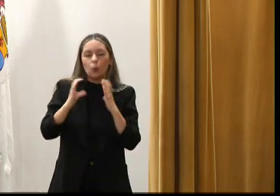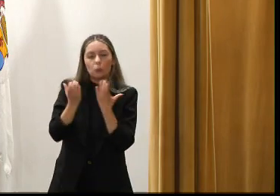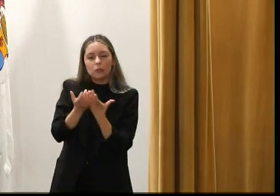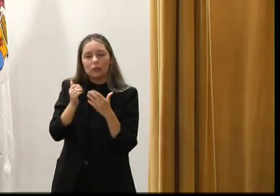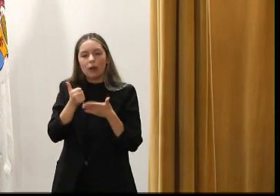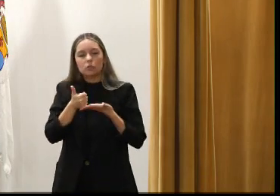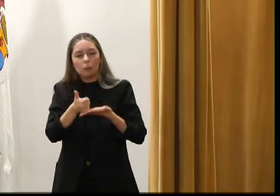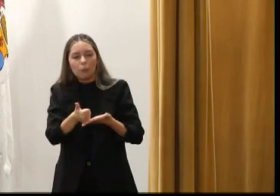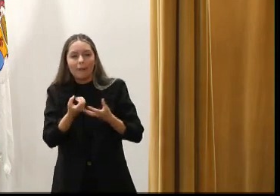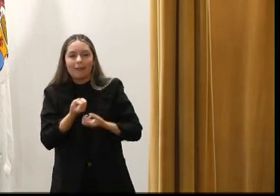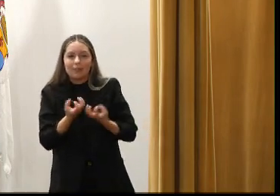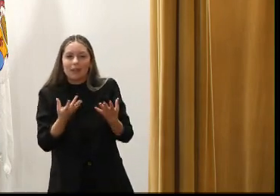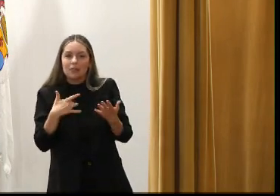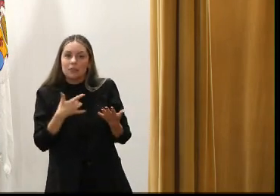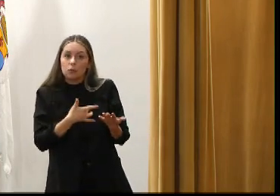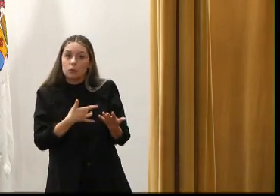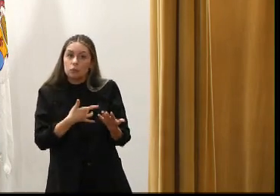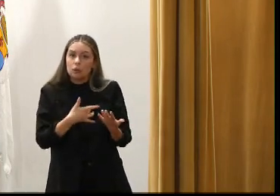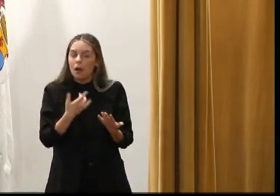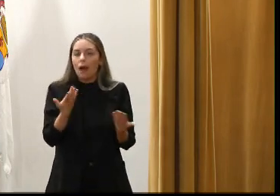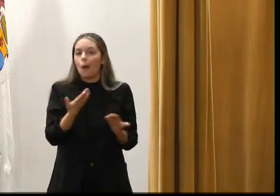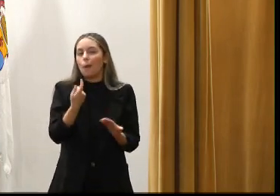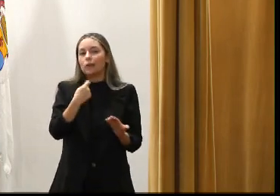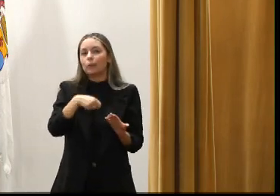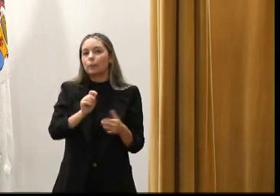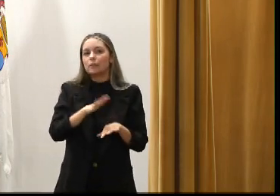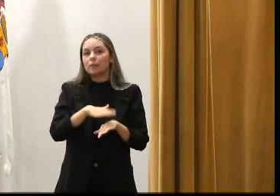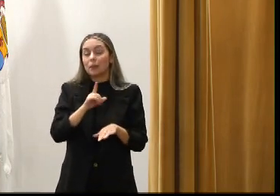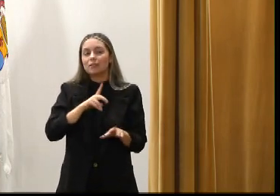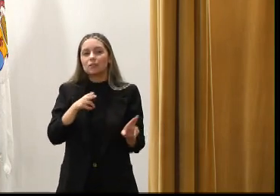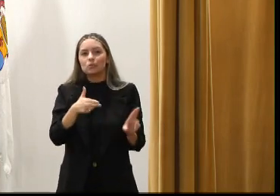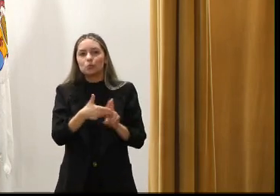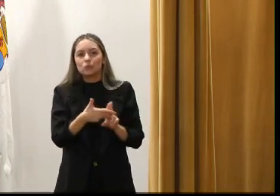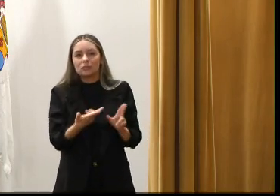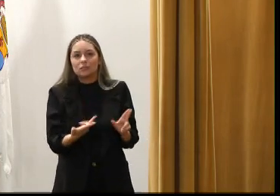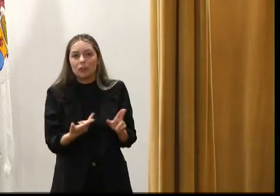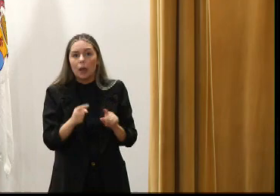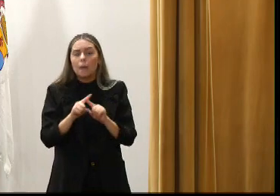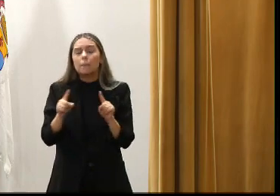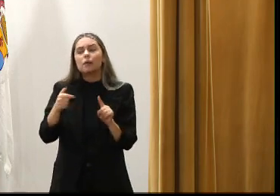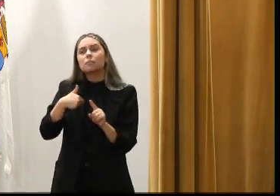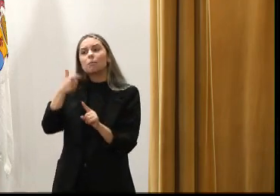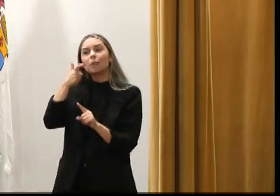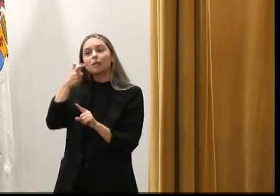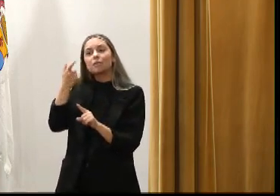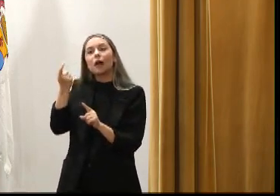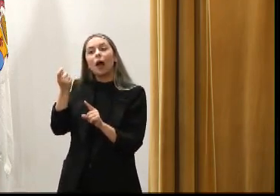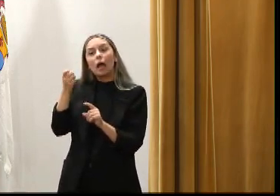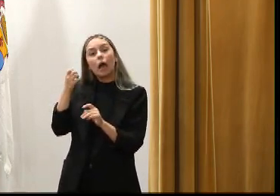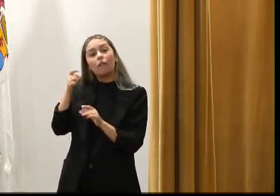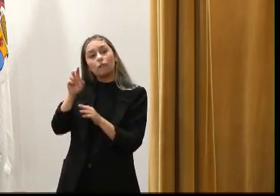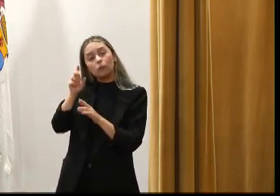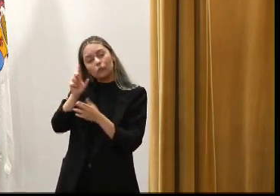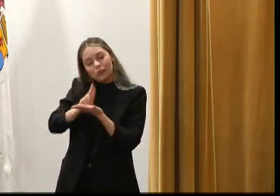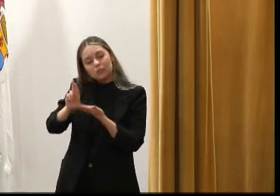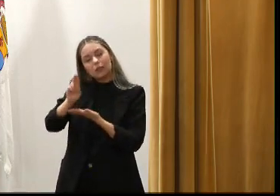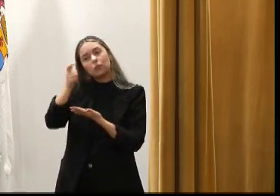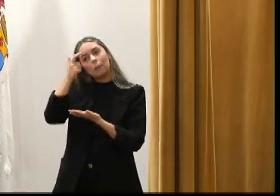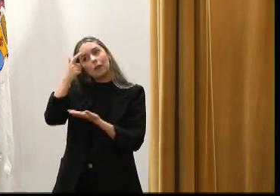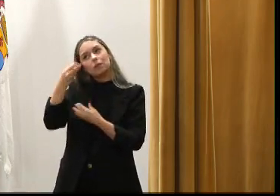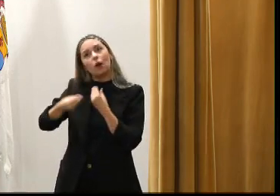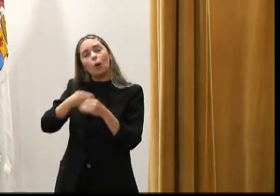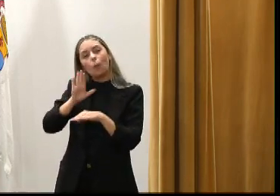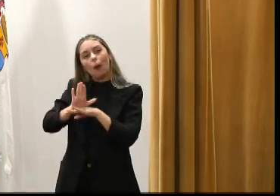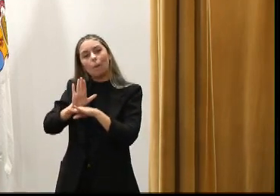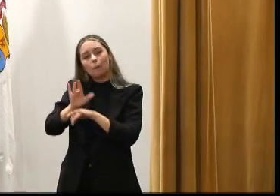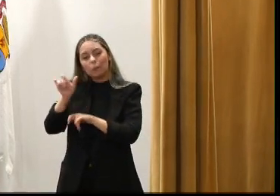comunidades, levar saúde. Hoje não precisamos mais, temos o SUS. Nós precisamos ajudar a pensar o lugar